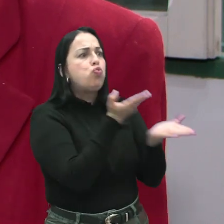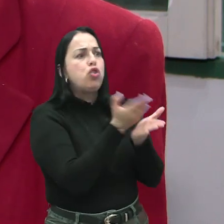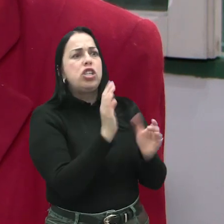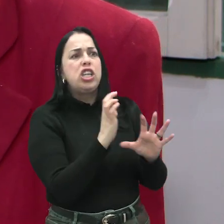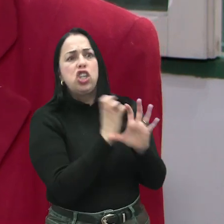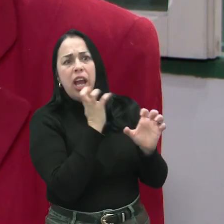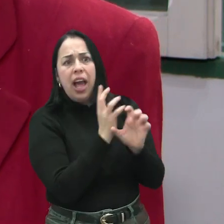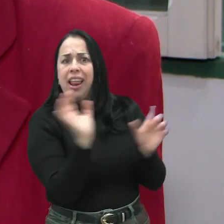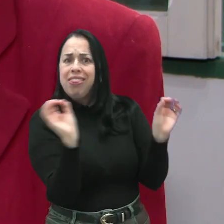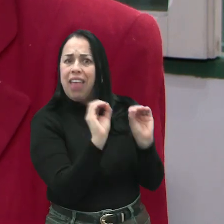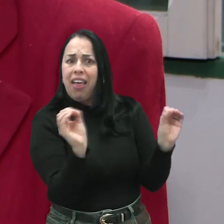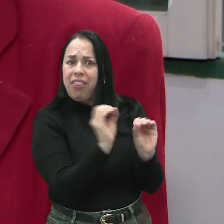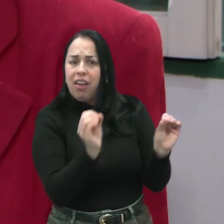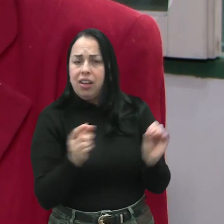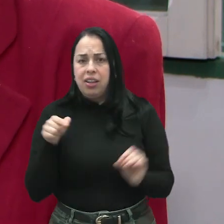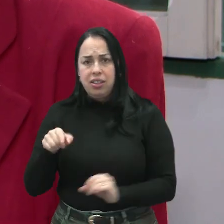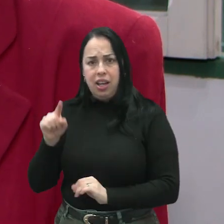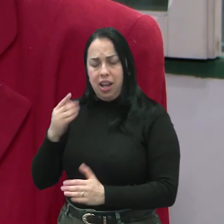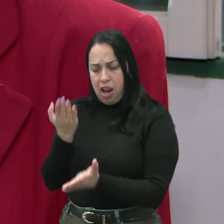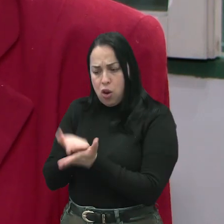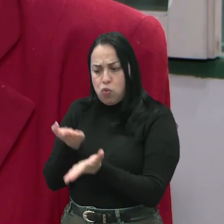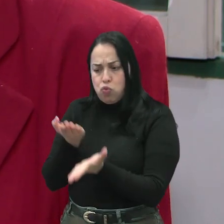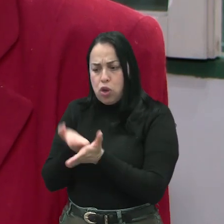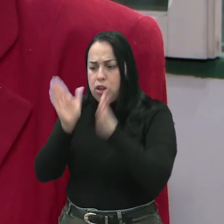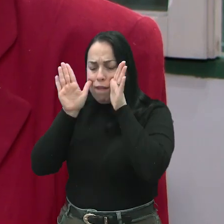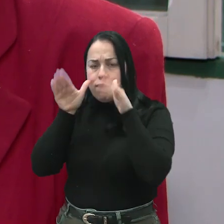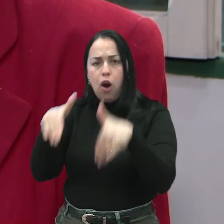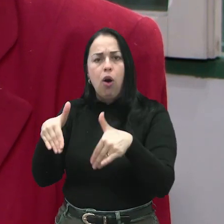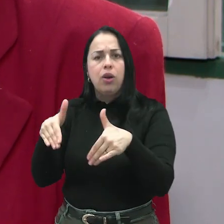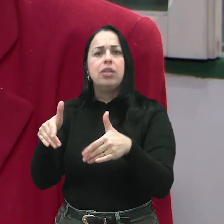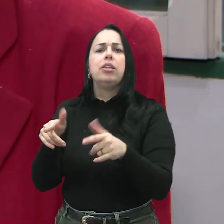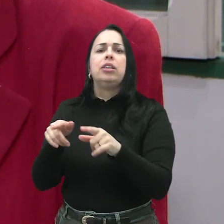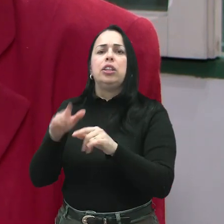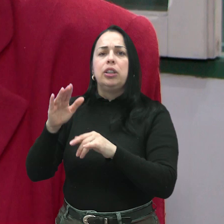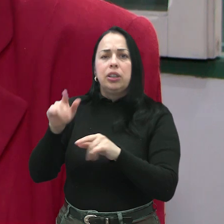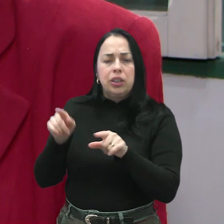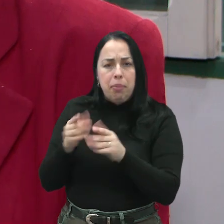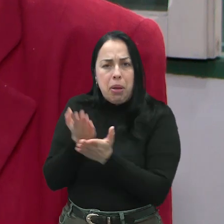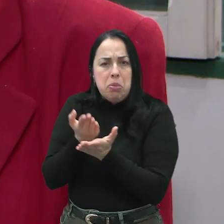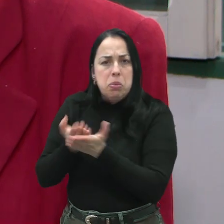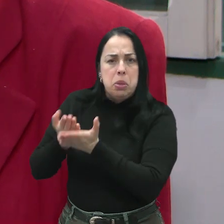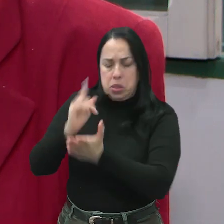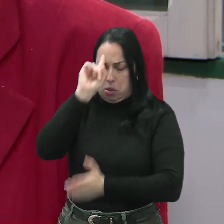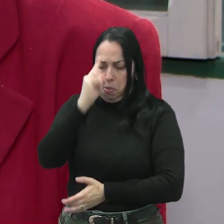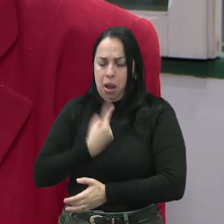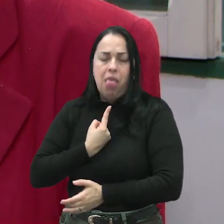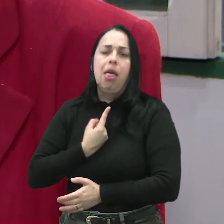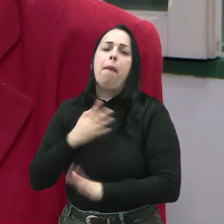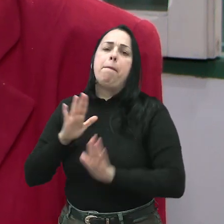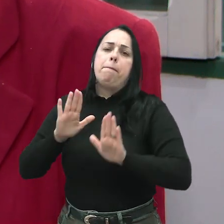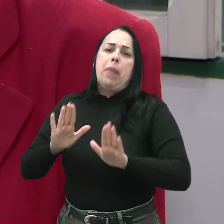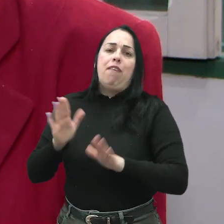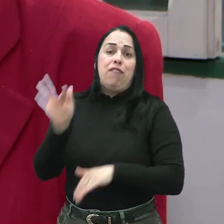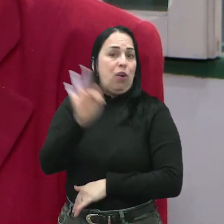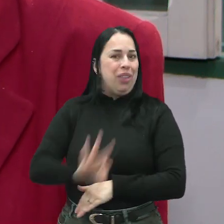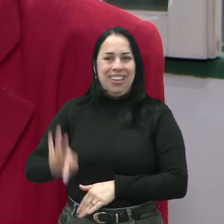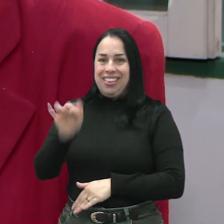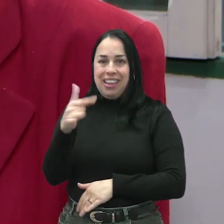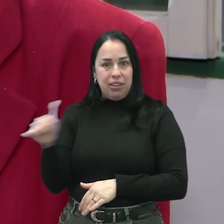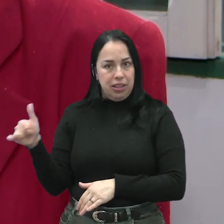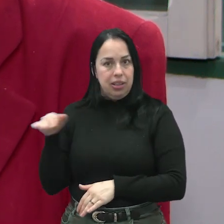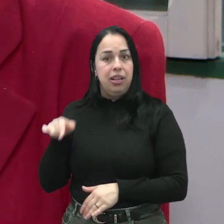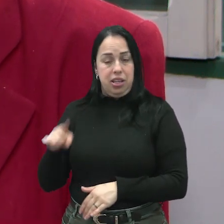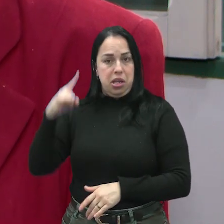não fez engenharia, ele teve estudos específicos assim com especialistas, mas ele não